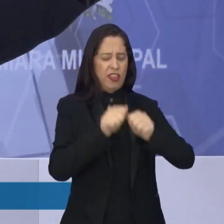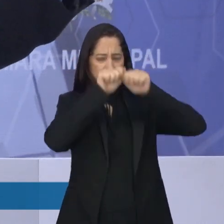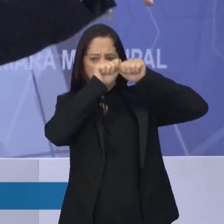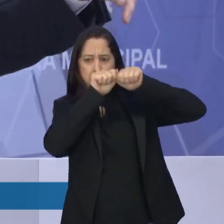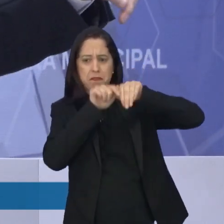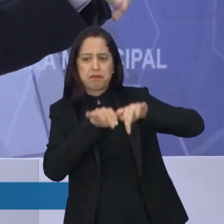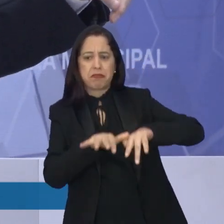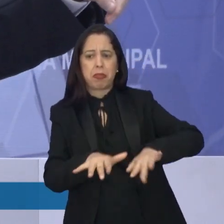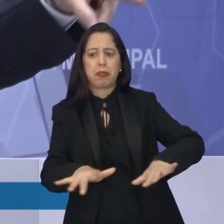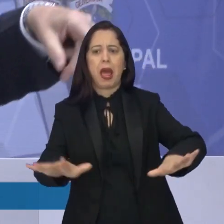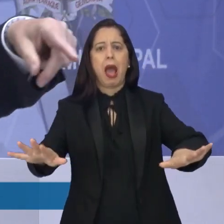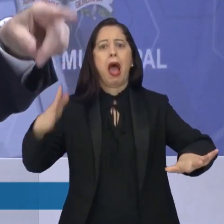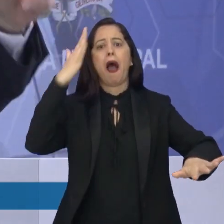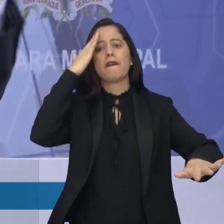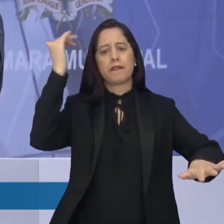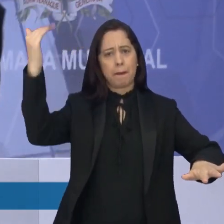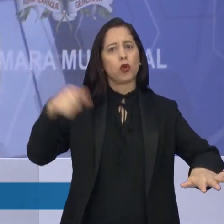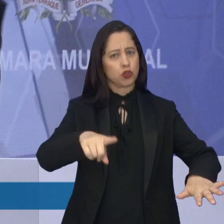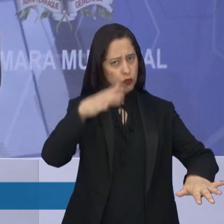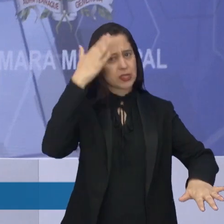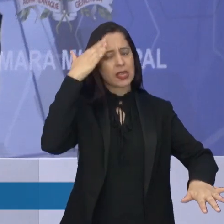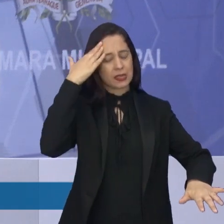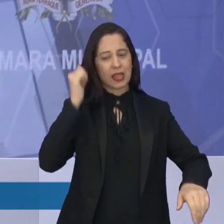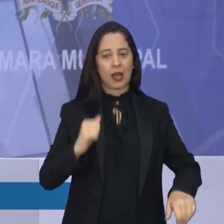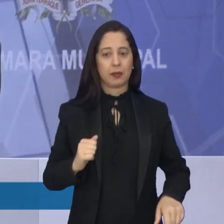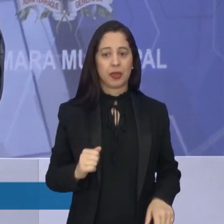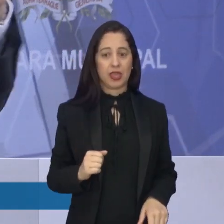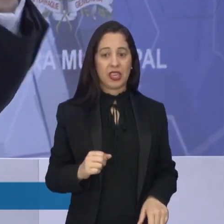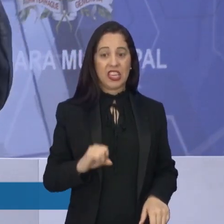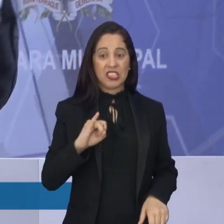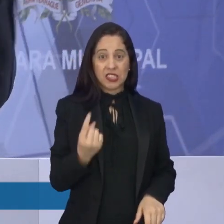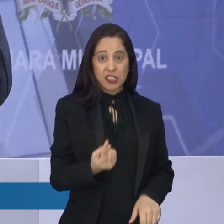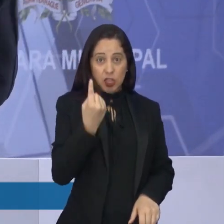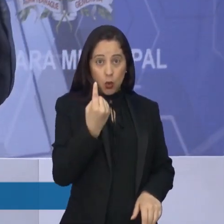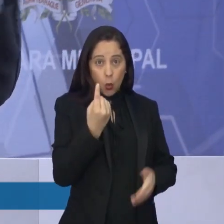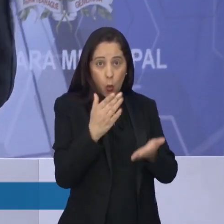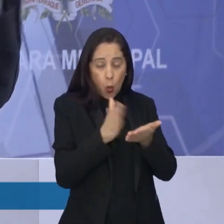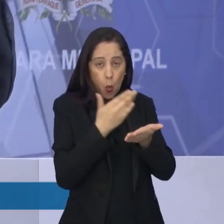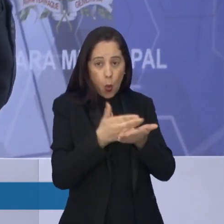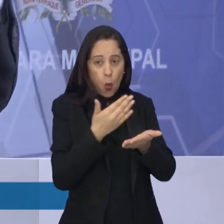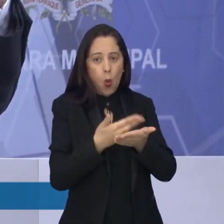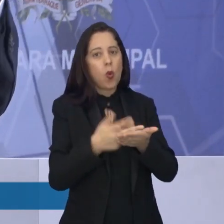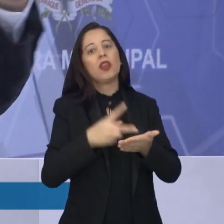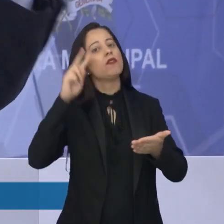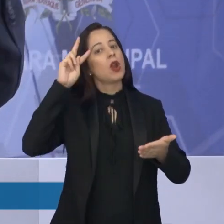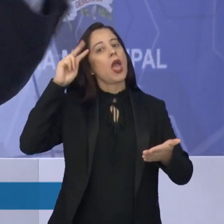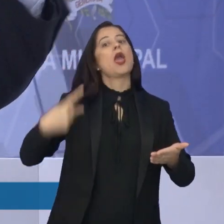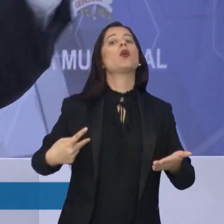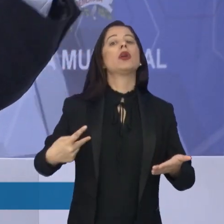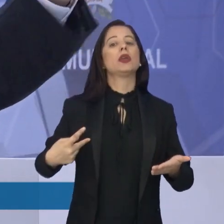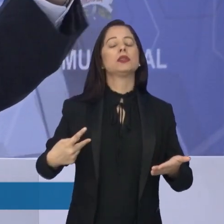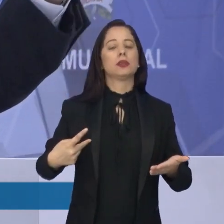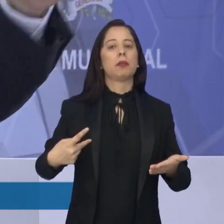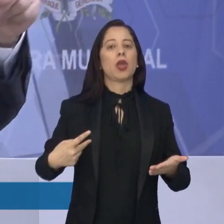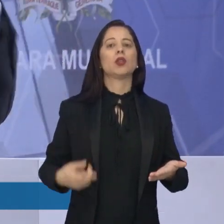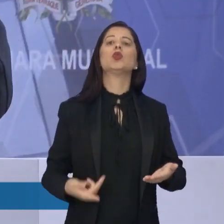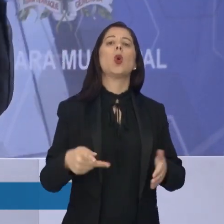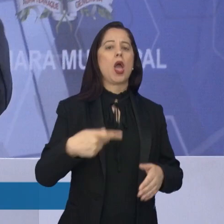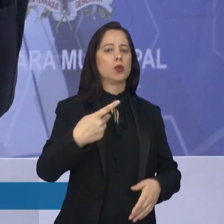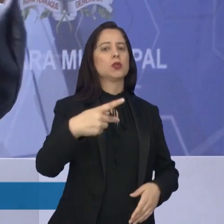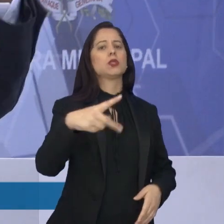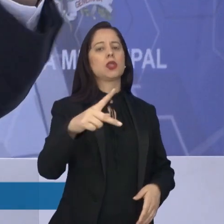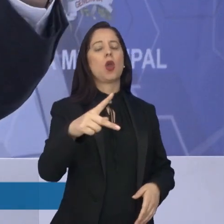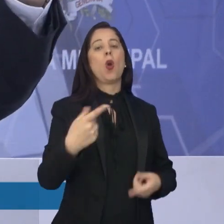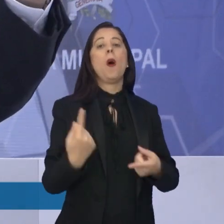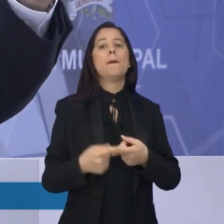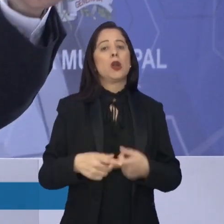que merece, você sabe do que eu estou falando. Se um livro da editora Sinte-CT receber o reconhecimento que merece, tem que ser o seu, pela